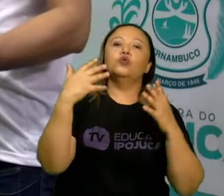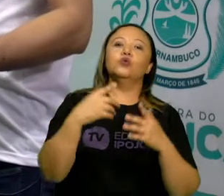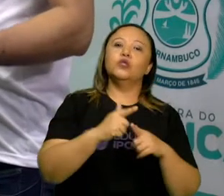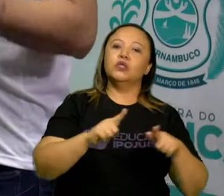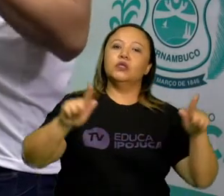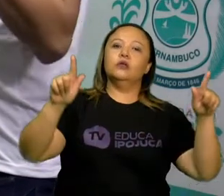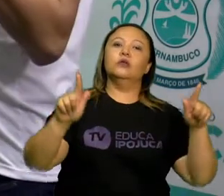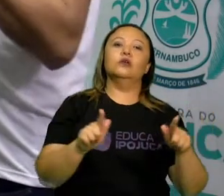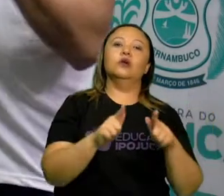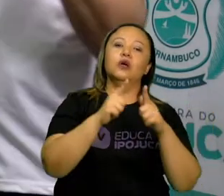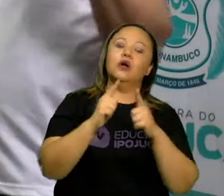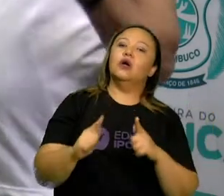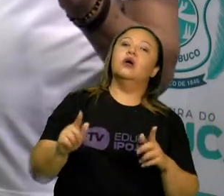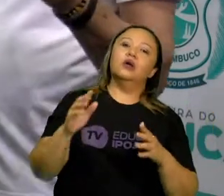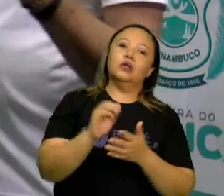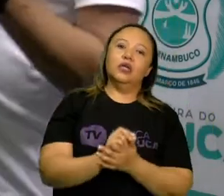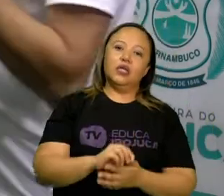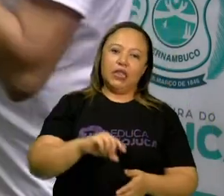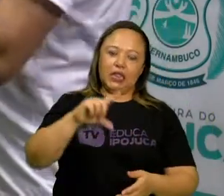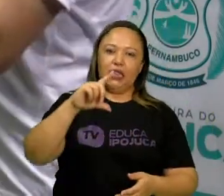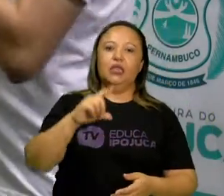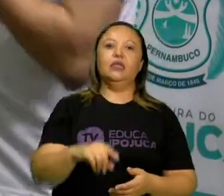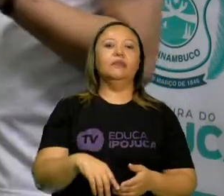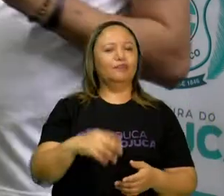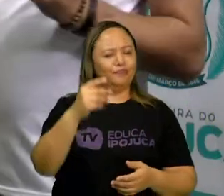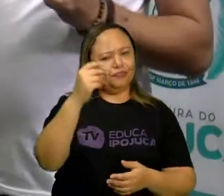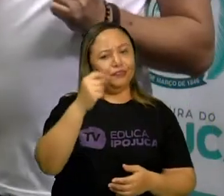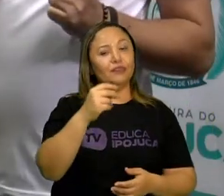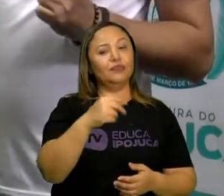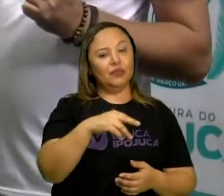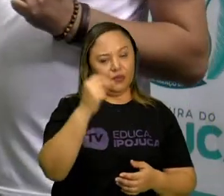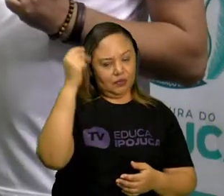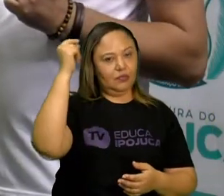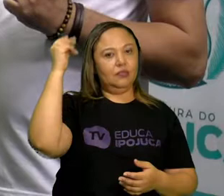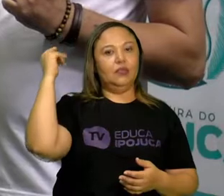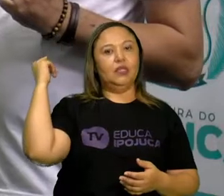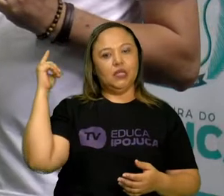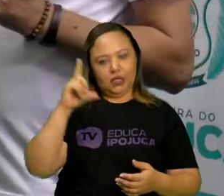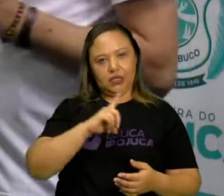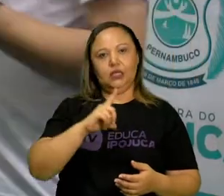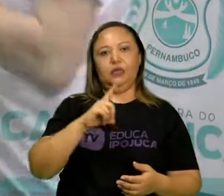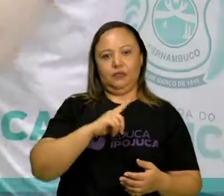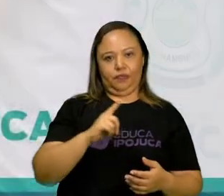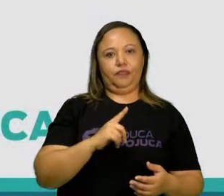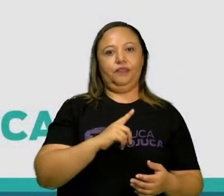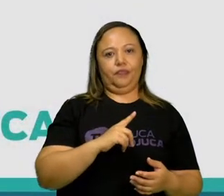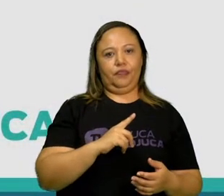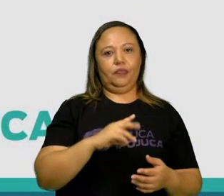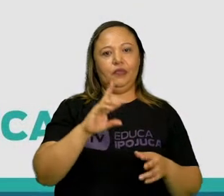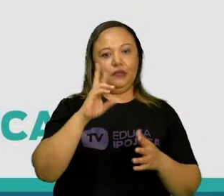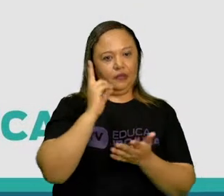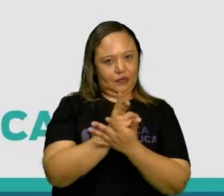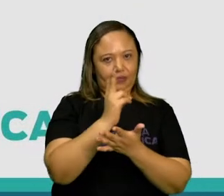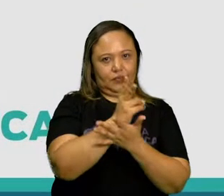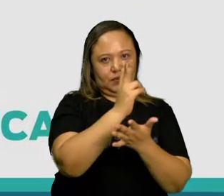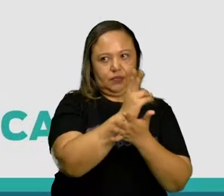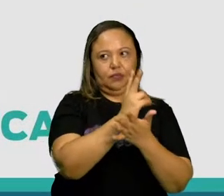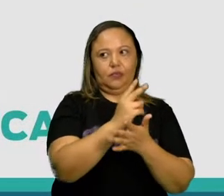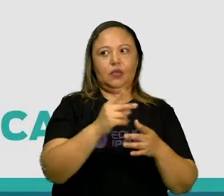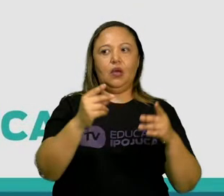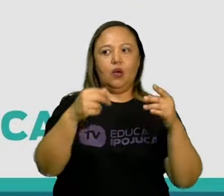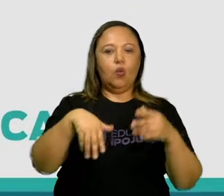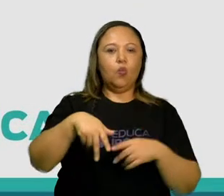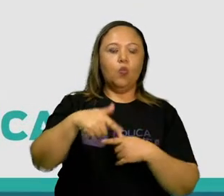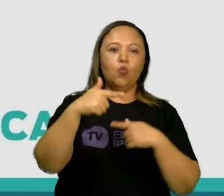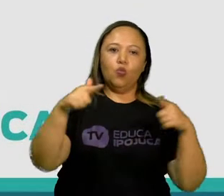Música. A música existe e sempre existiu. Vamos ler esse conceito aqui comigo? Vamos lá? A música existe e sempre